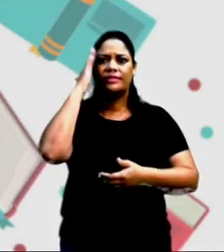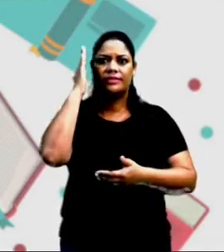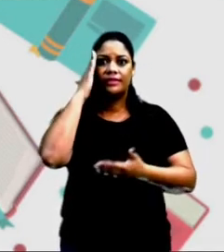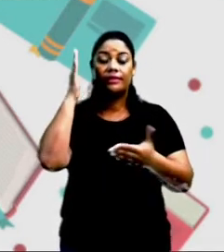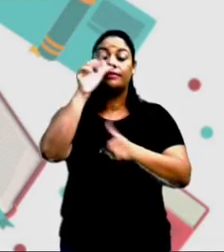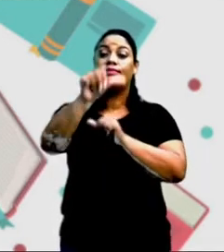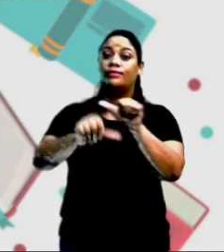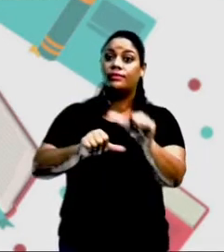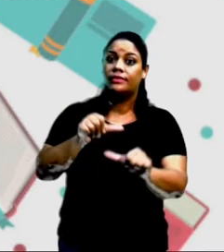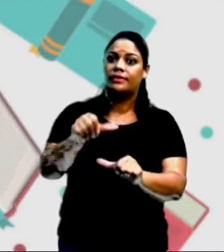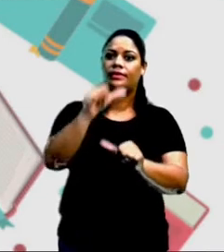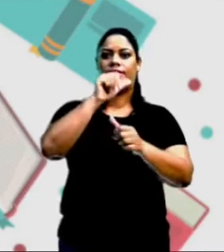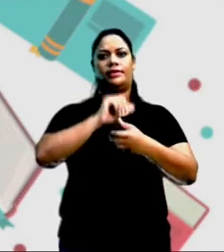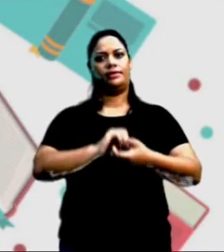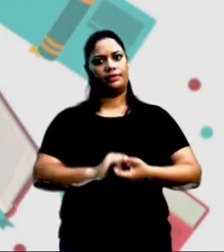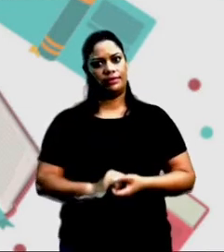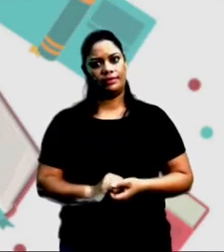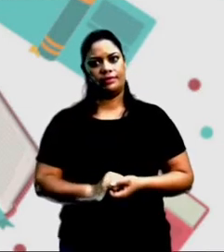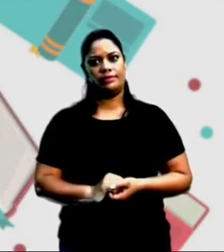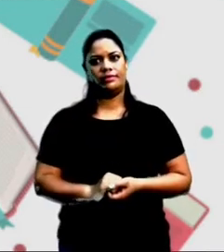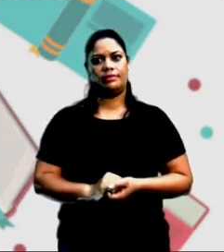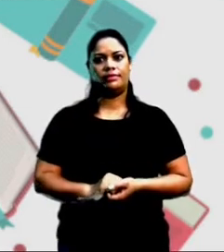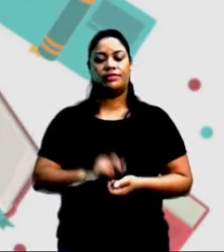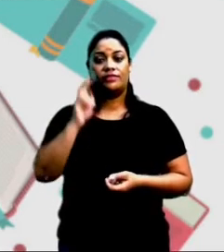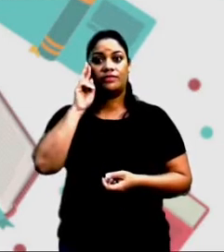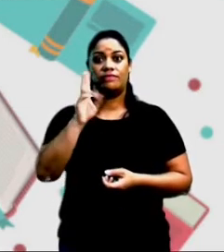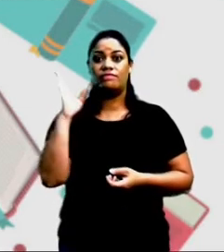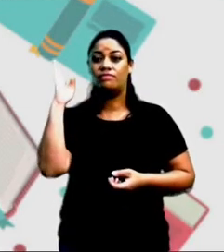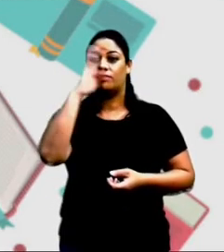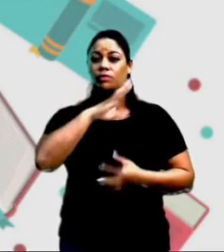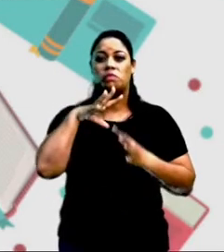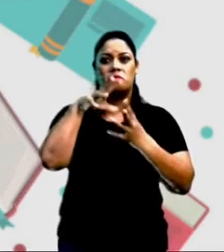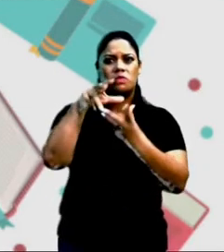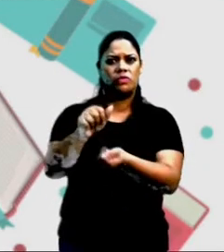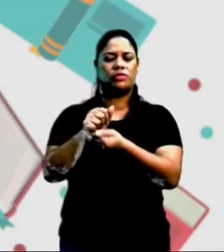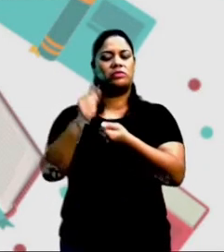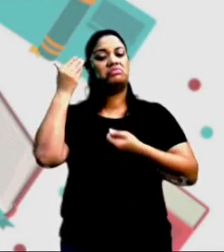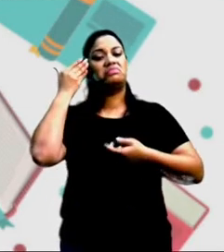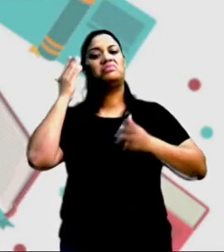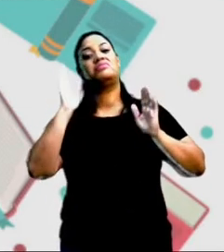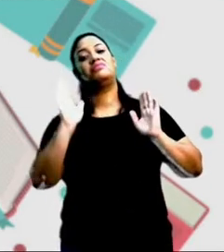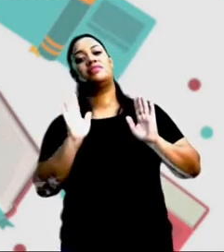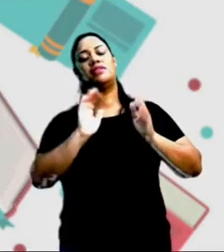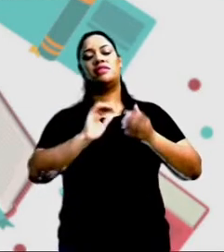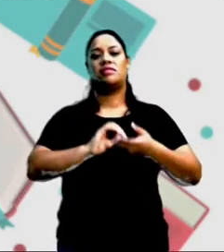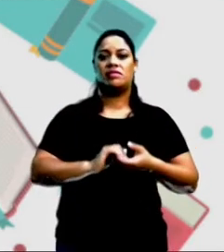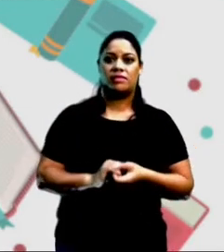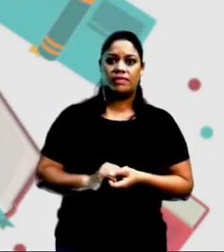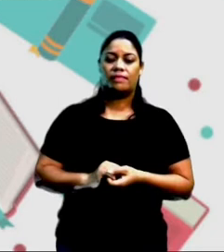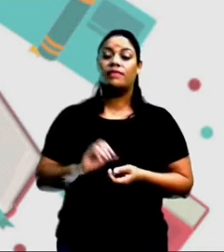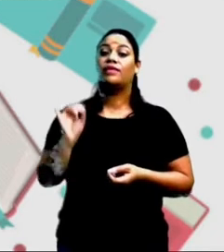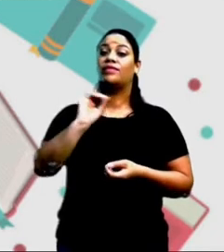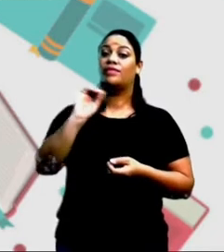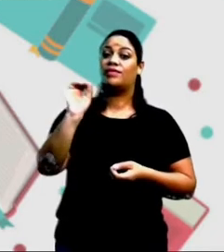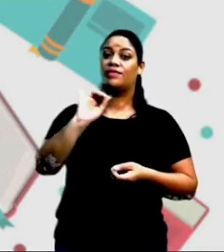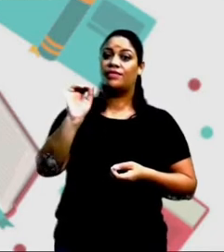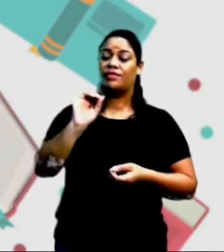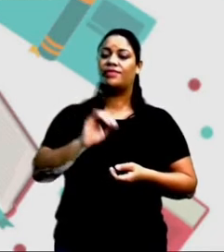entende? Mudar. Pegar a malícia do mundo. Quem sabe? Oi,